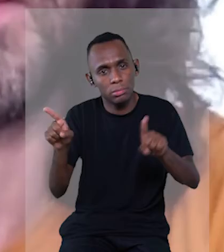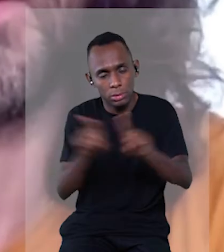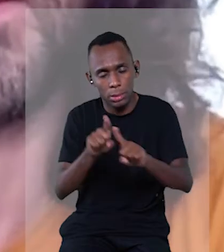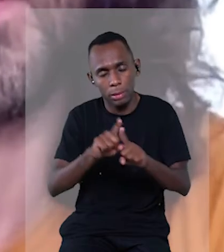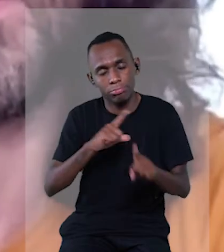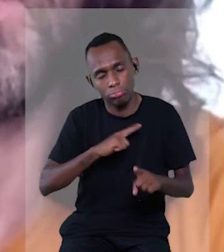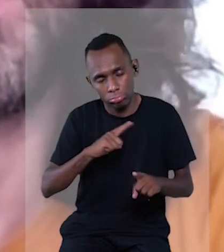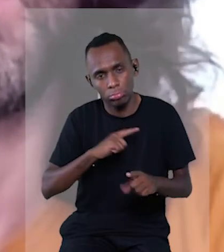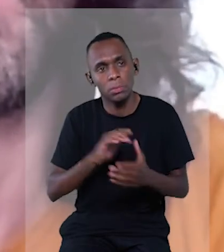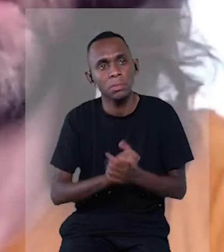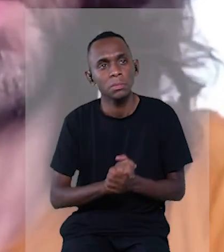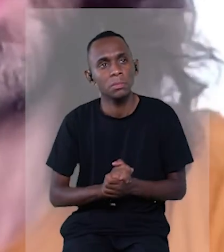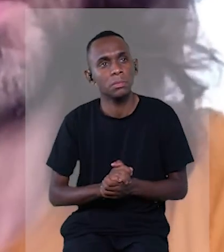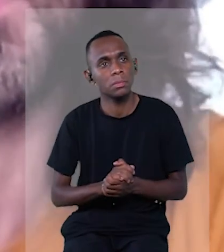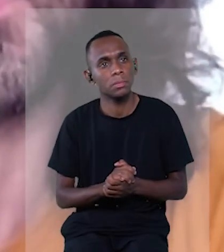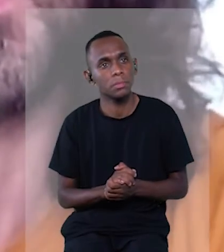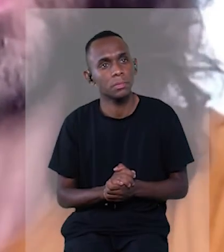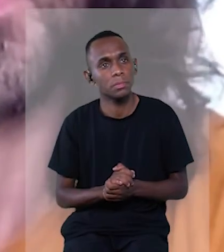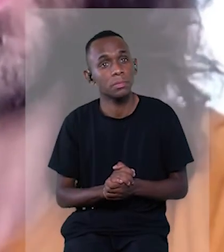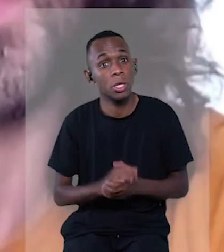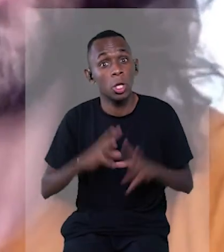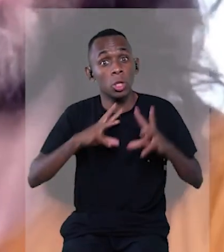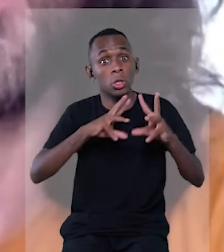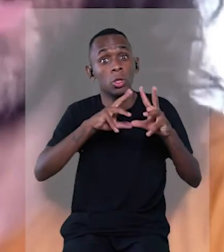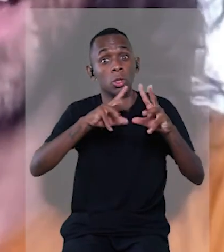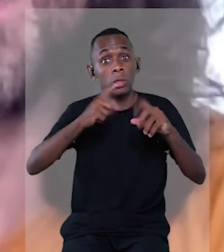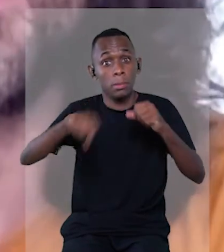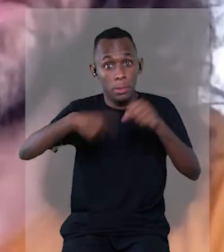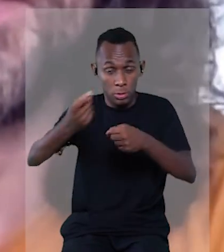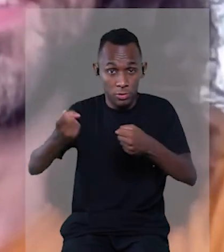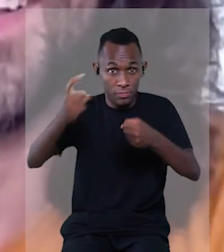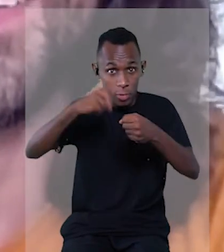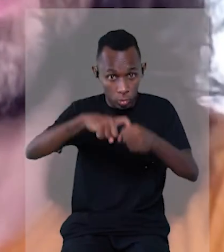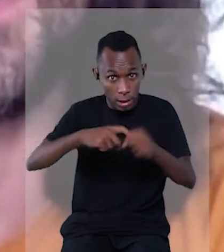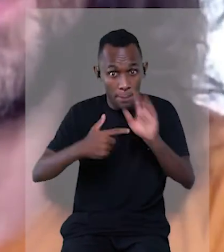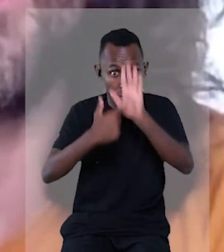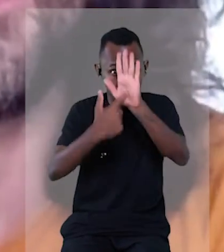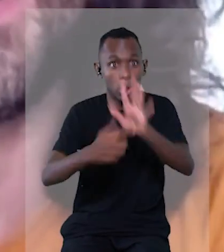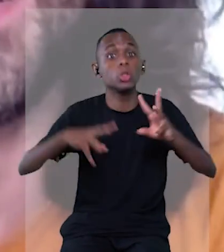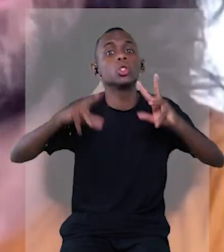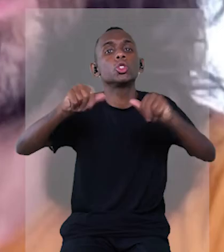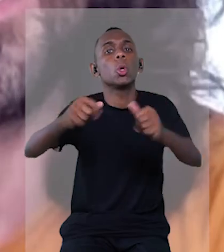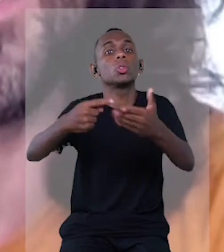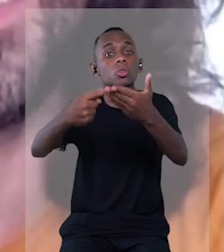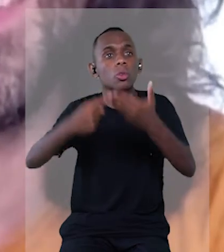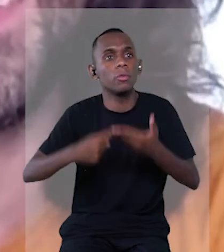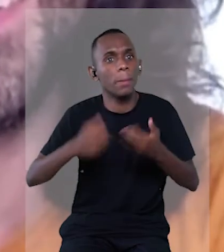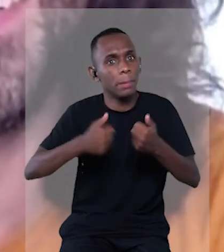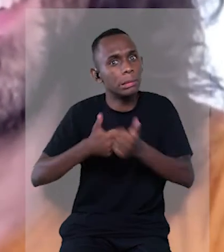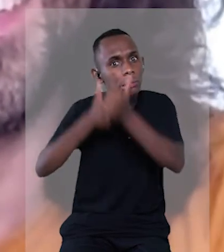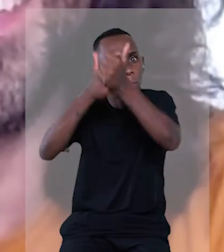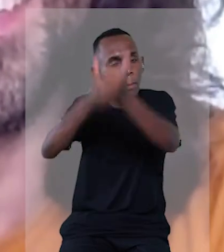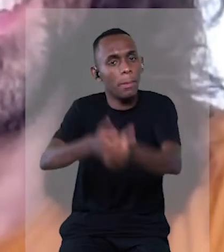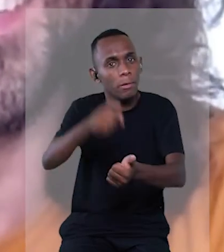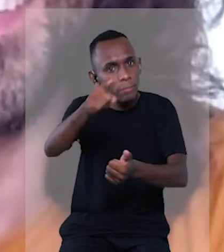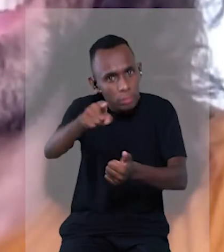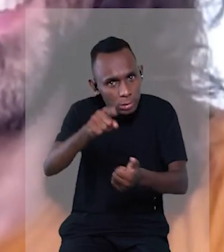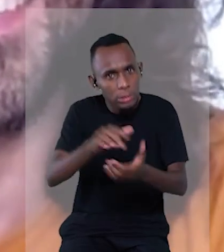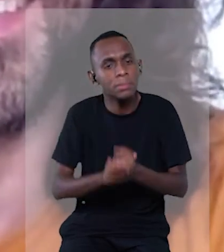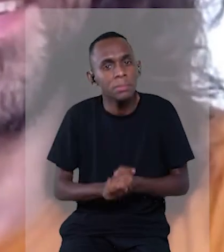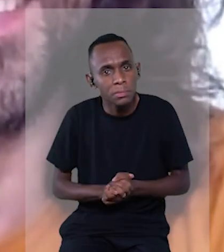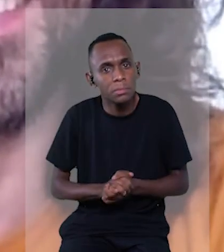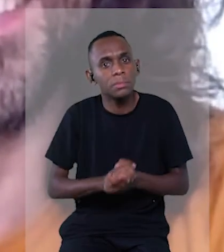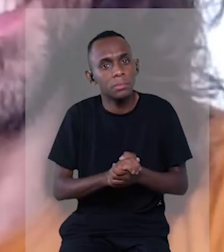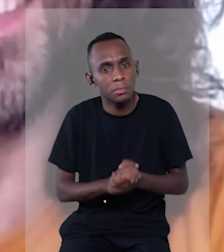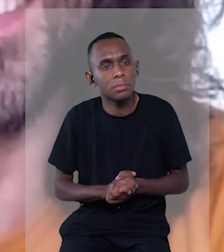YouTube da Nossa Senhora dos Filmes. Que dá para assistir. E quando voltar, estão todos convidados. A gente deve voltar. Nossa, demais. Tem que te acompanhar